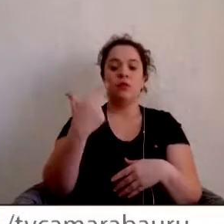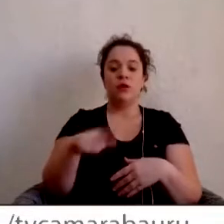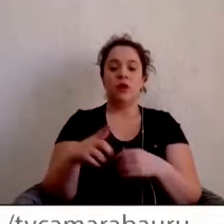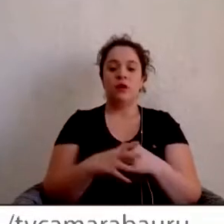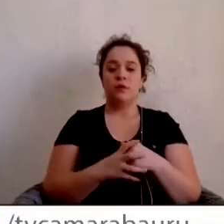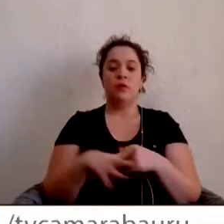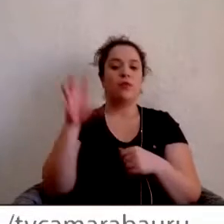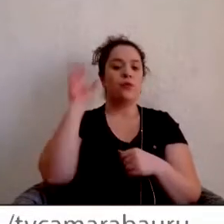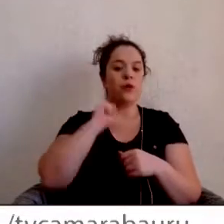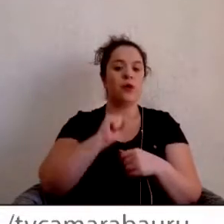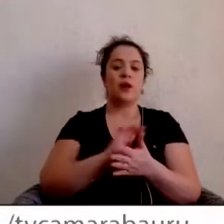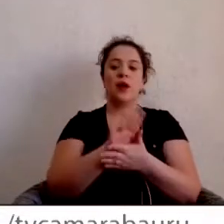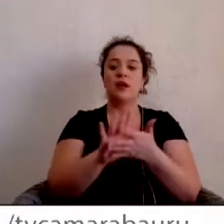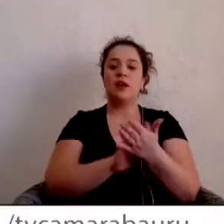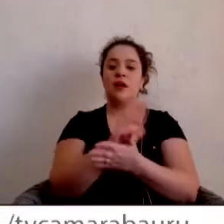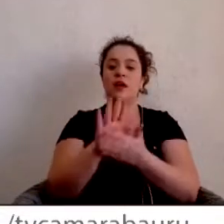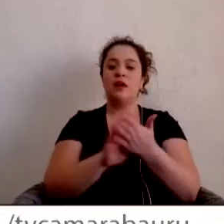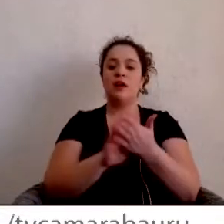Uma delas